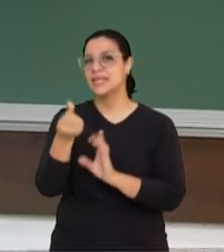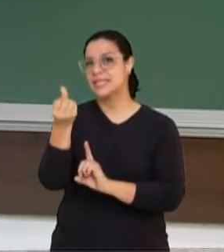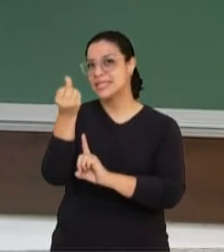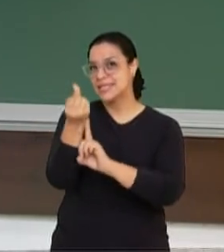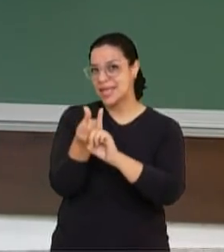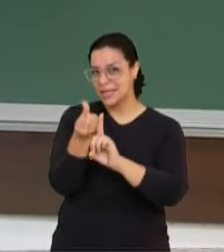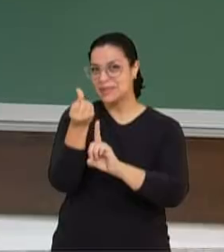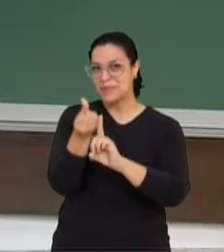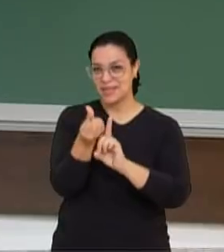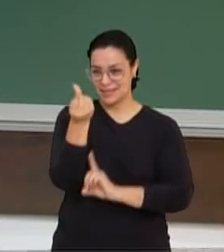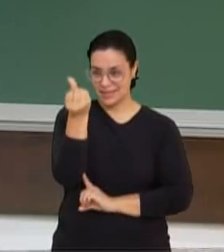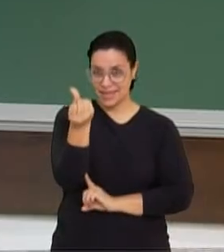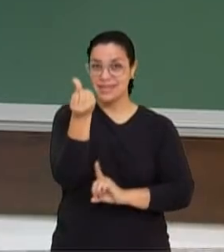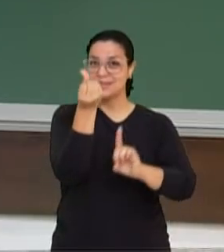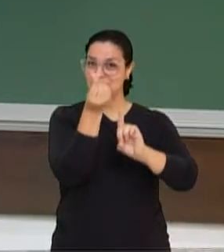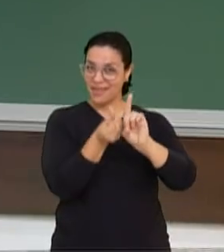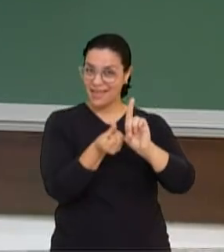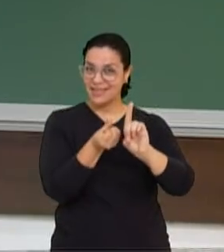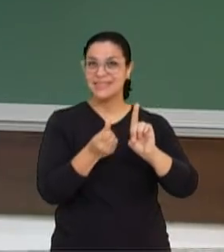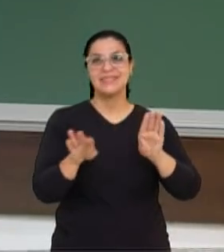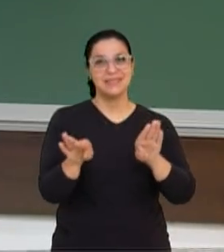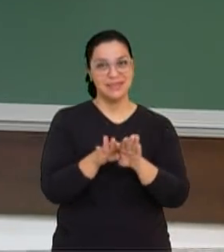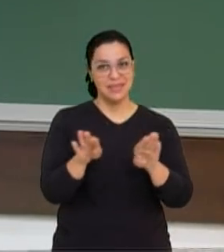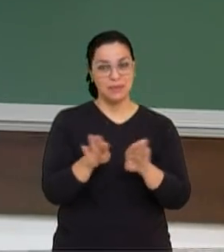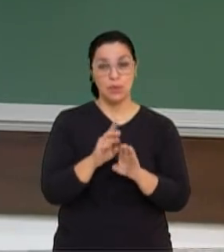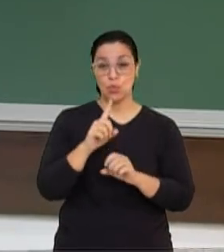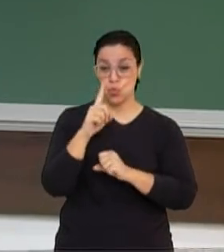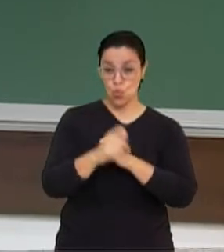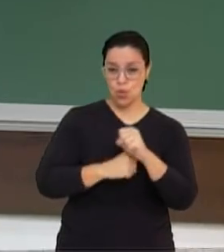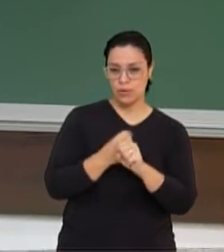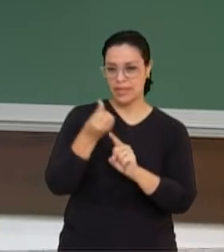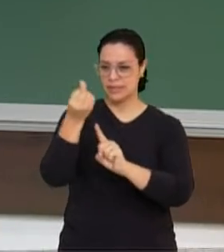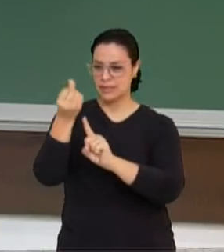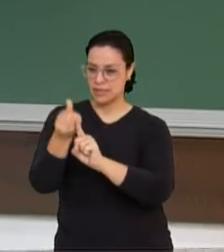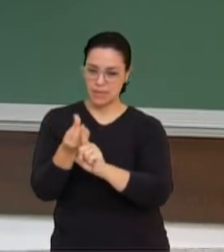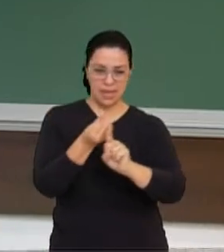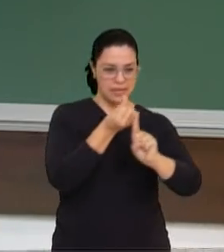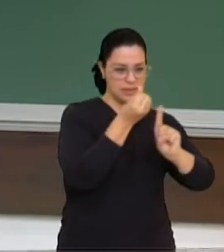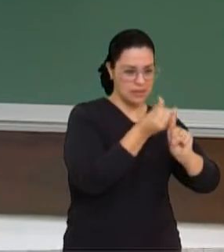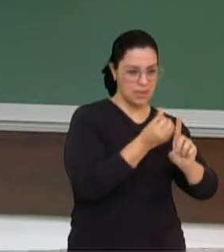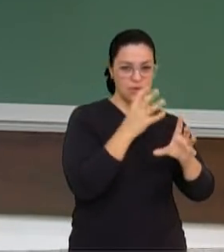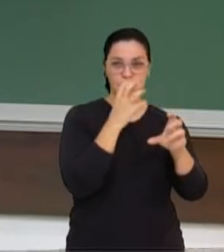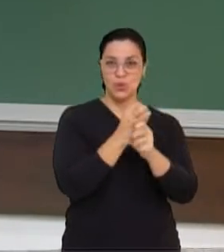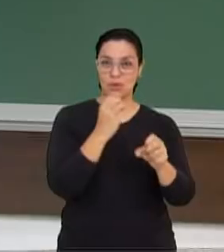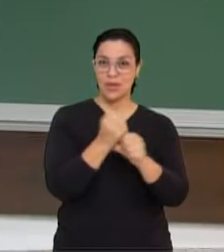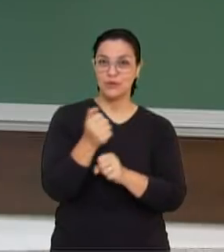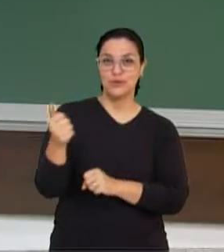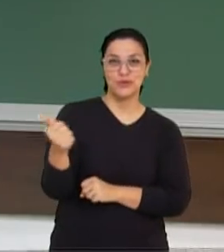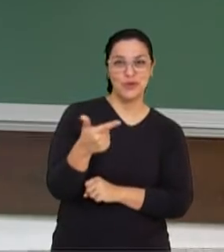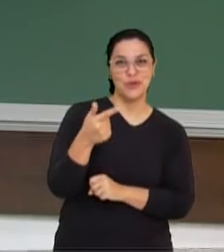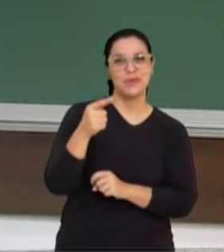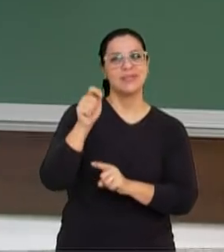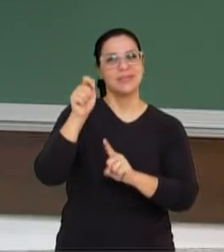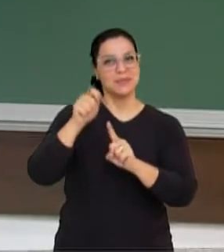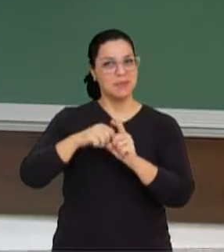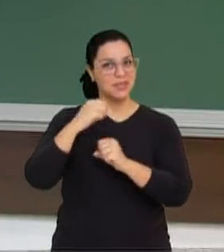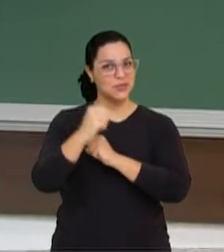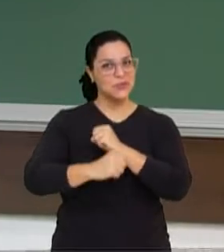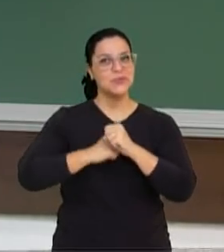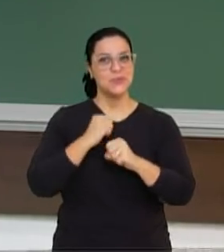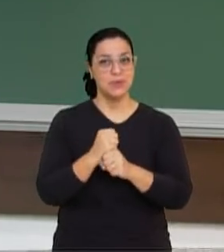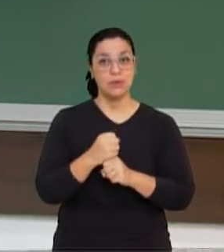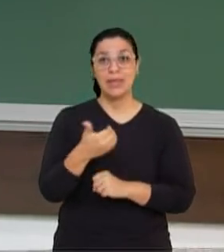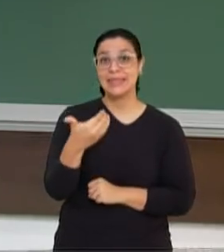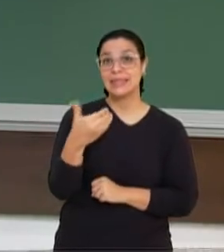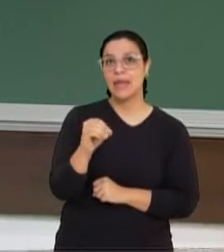um semestre, né? Porque o ano tem 2 semestres e o ano tem 12 meses, não é verdade? Então, aqui, ó, e 10